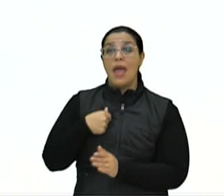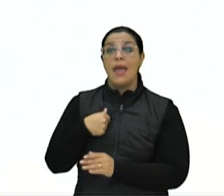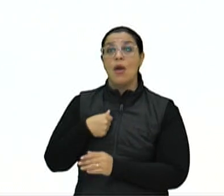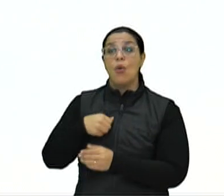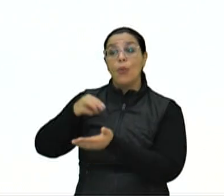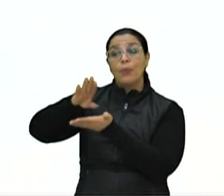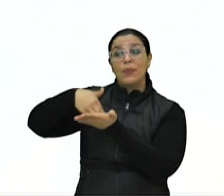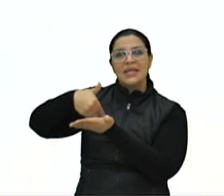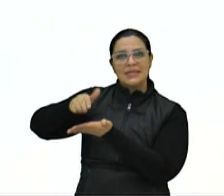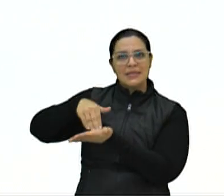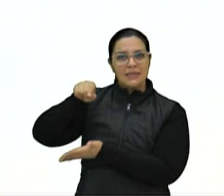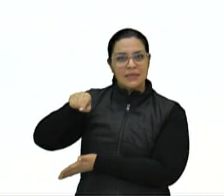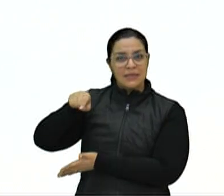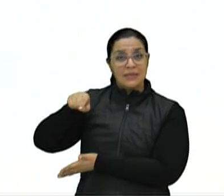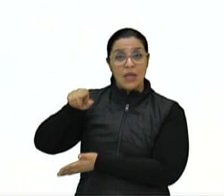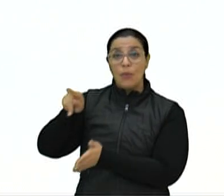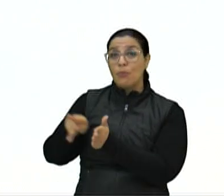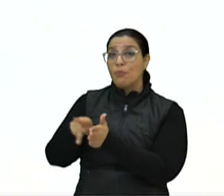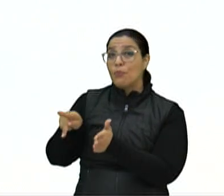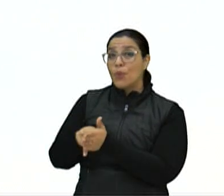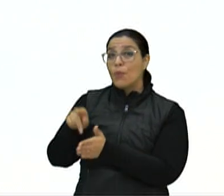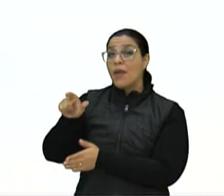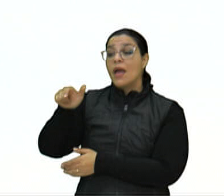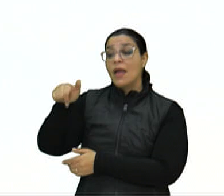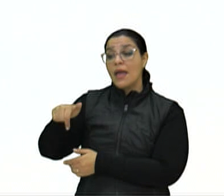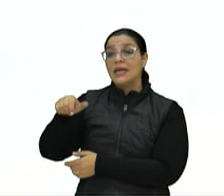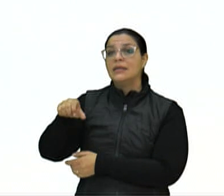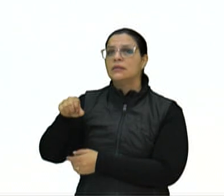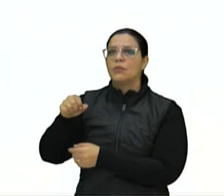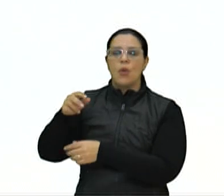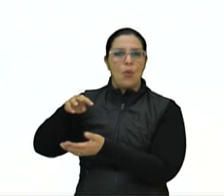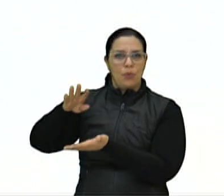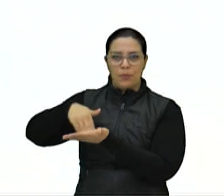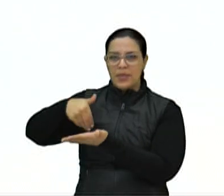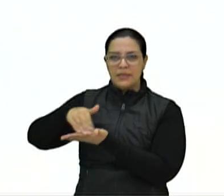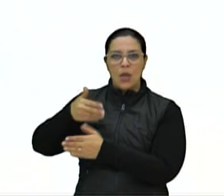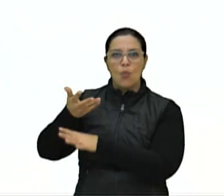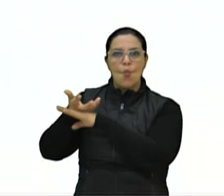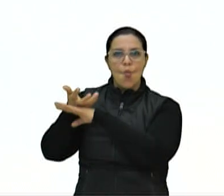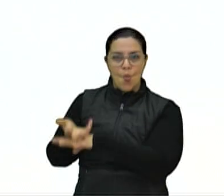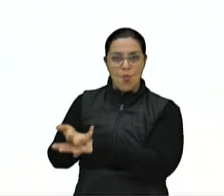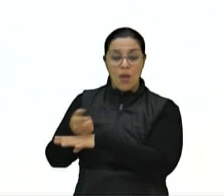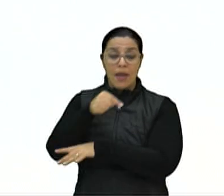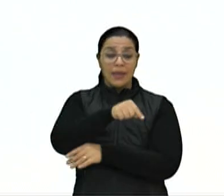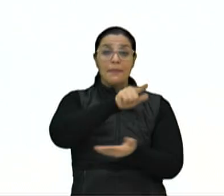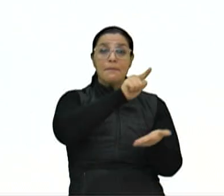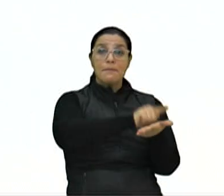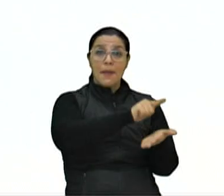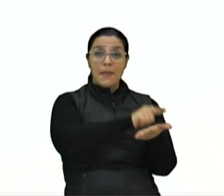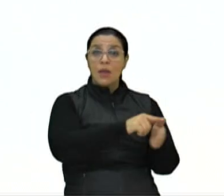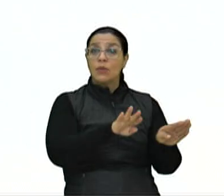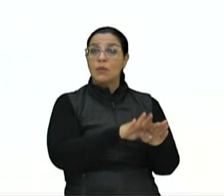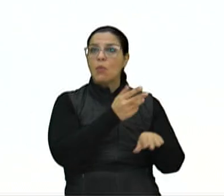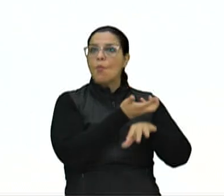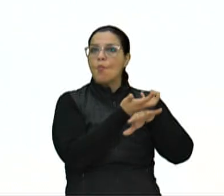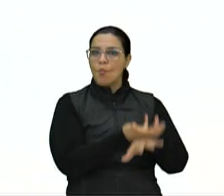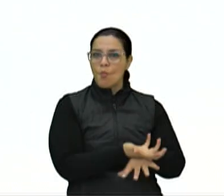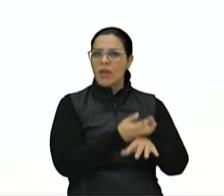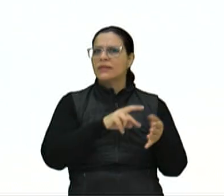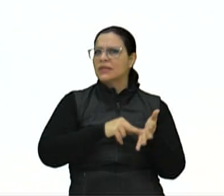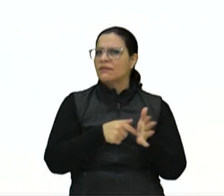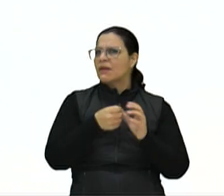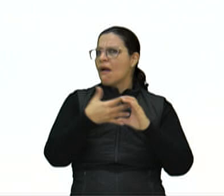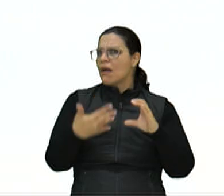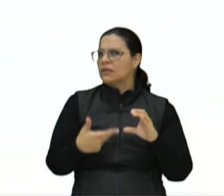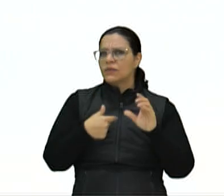seco com tinta aplicado sobre o papel também seco. E o que essa técnica permite de